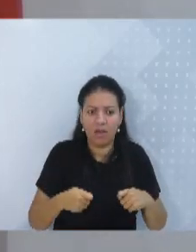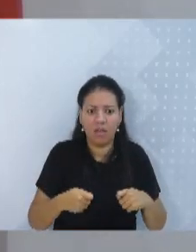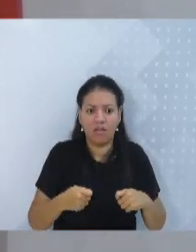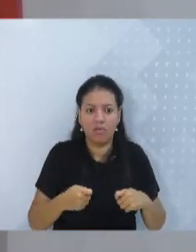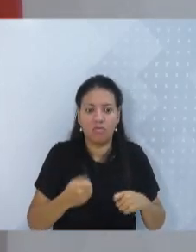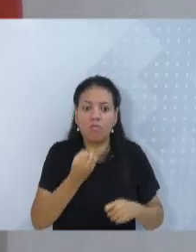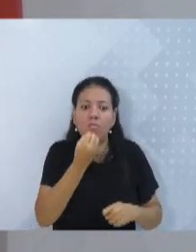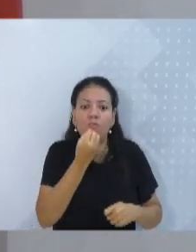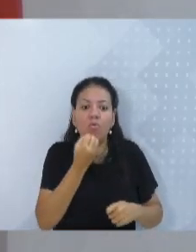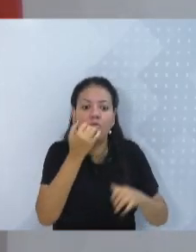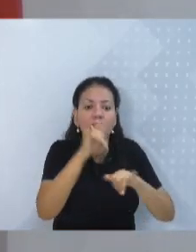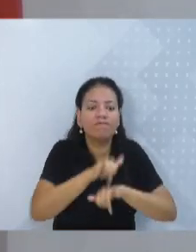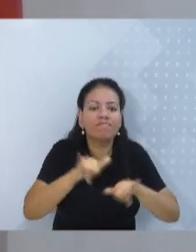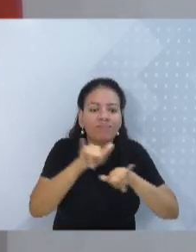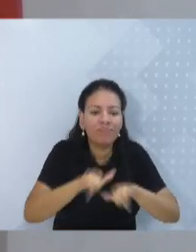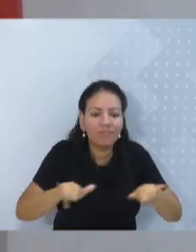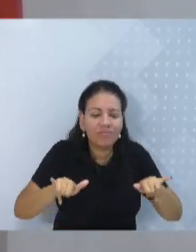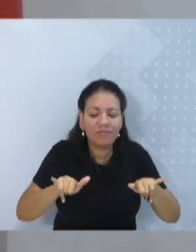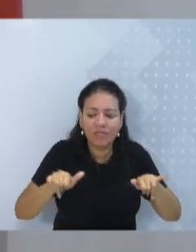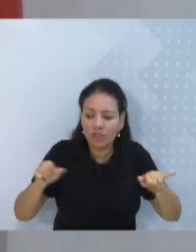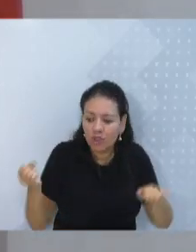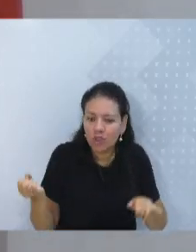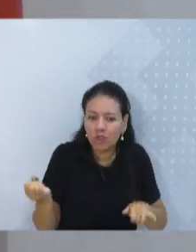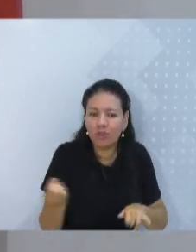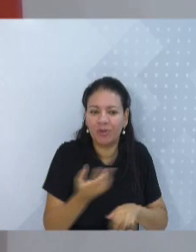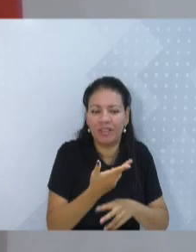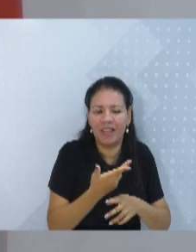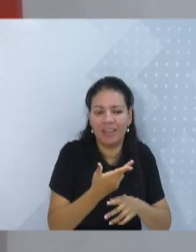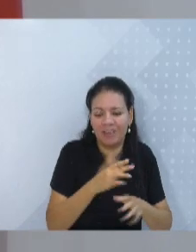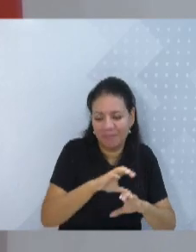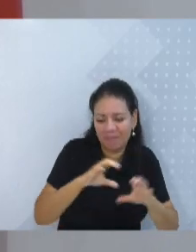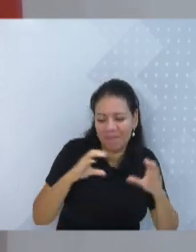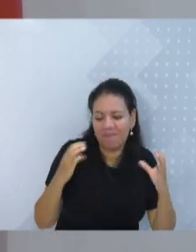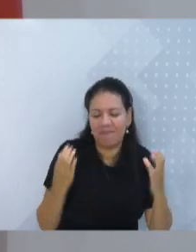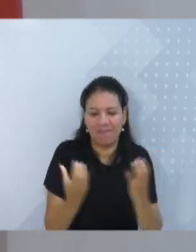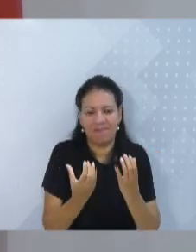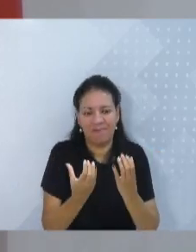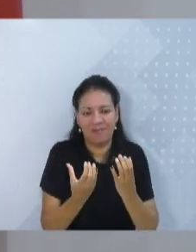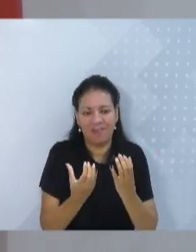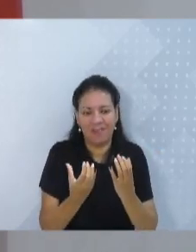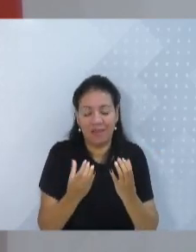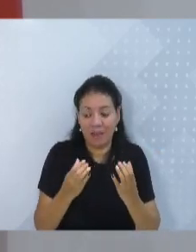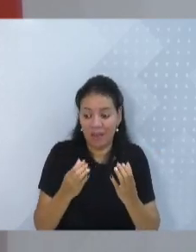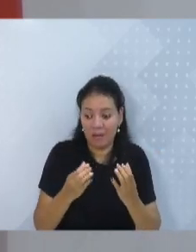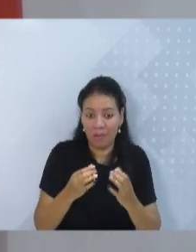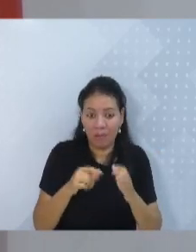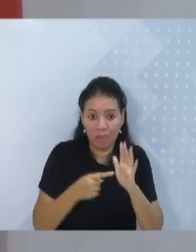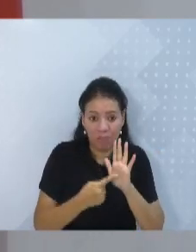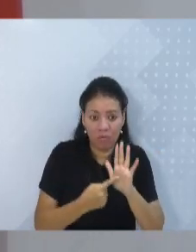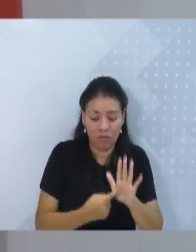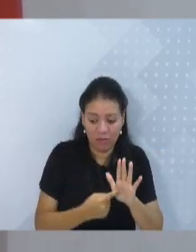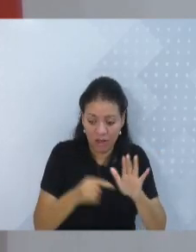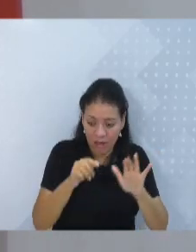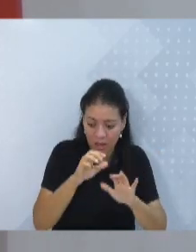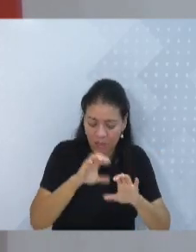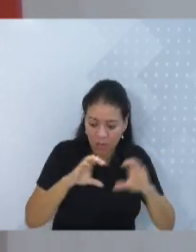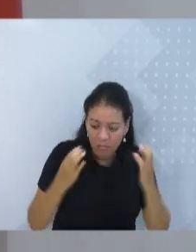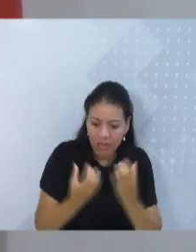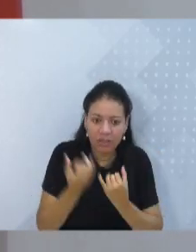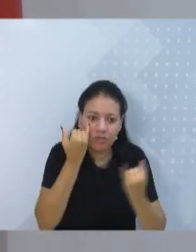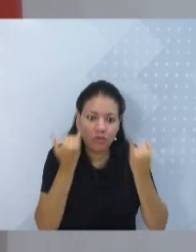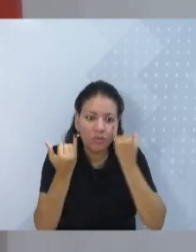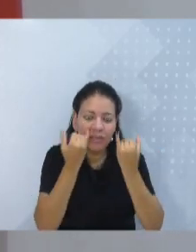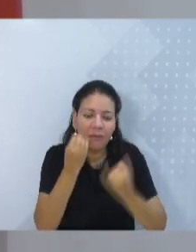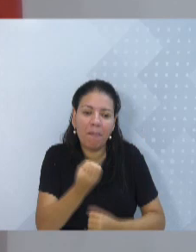boas notícias novidades para comunidade manter a comunidade informada com coisas muito